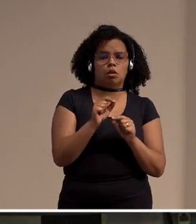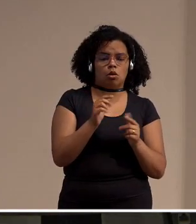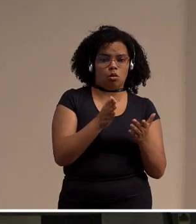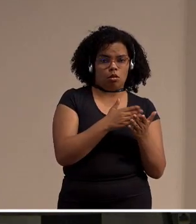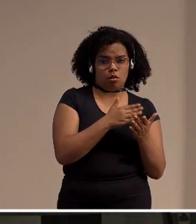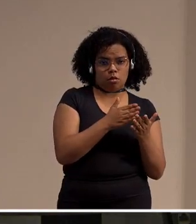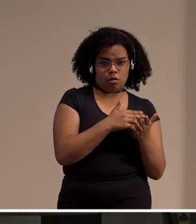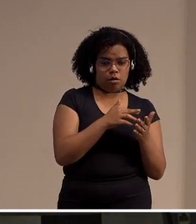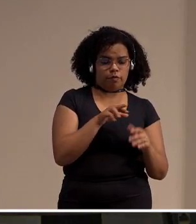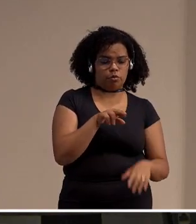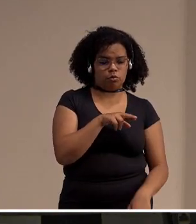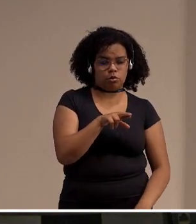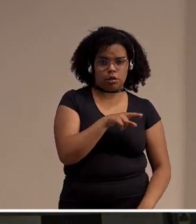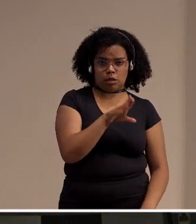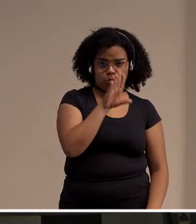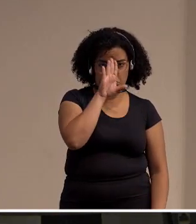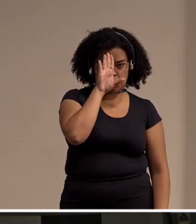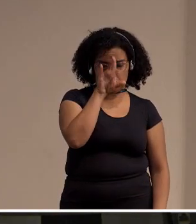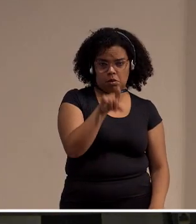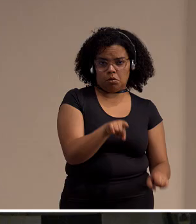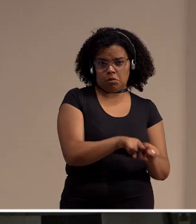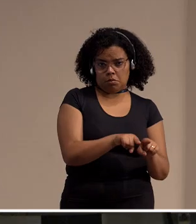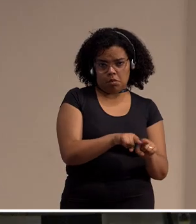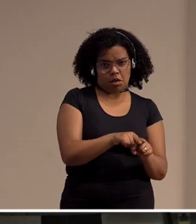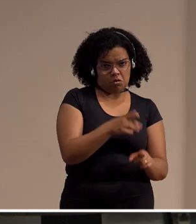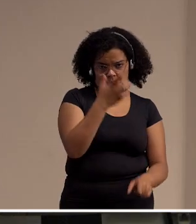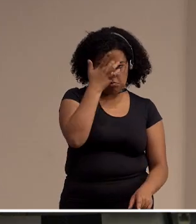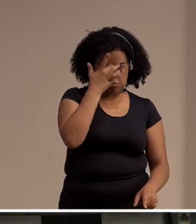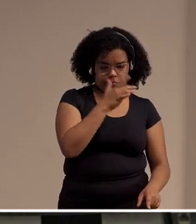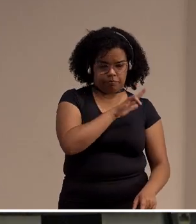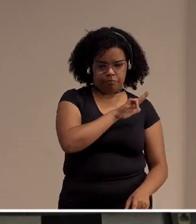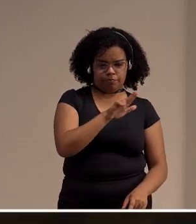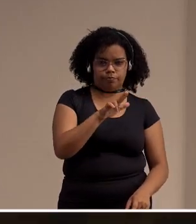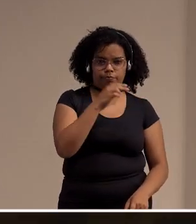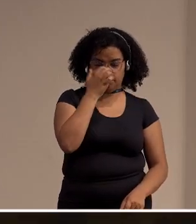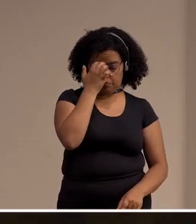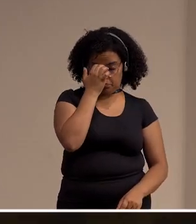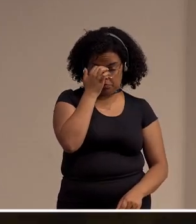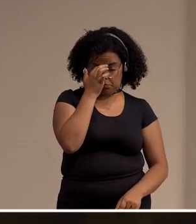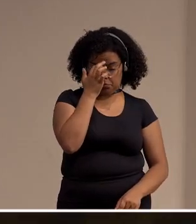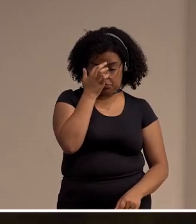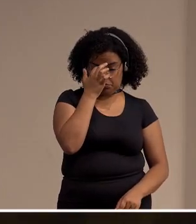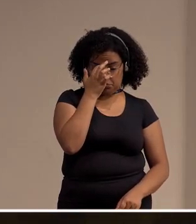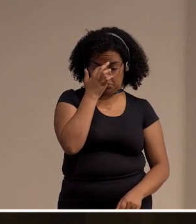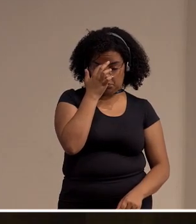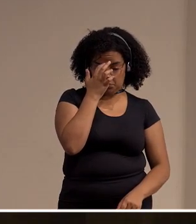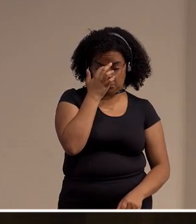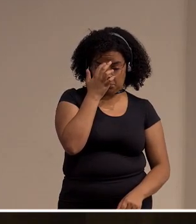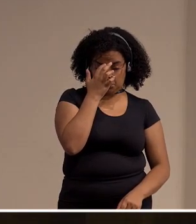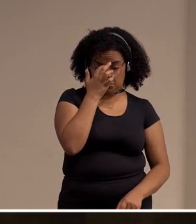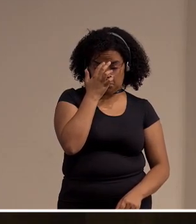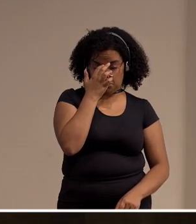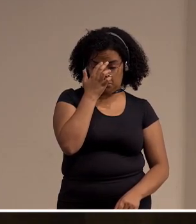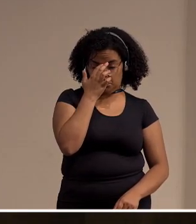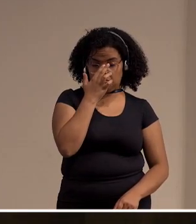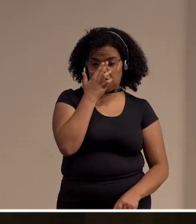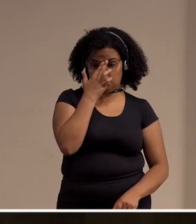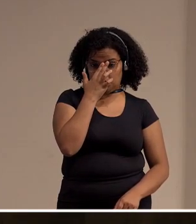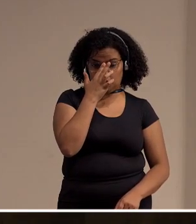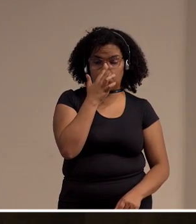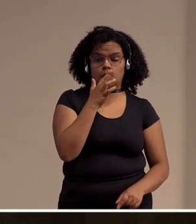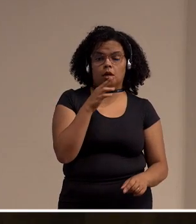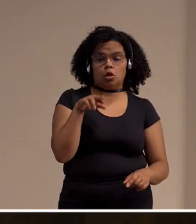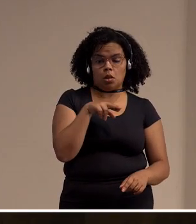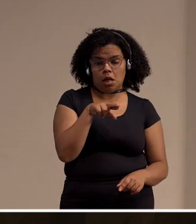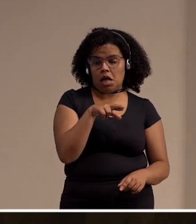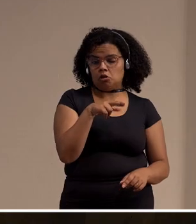personagem principal, ele também, a gente não sabe o nome dele. No Riso dos Ratos não tem nome nenhum, né? A cidade não tem nome, ninguém tem